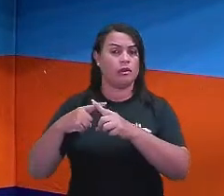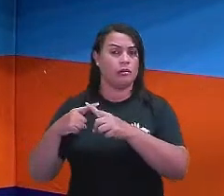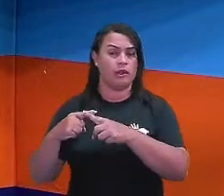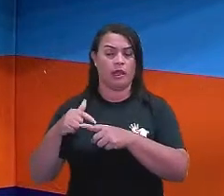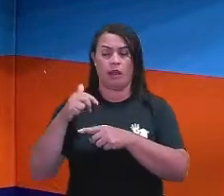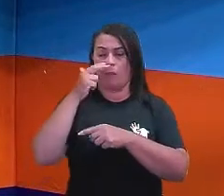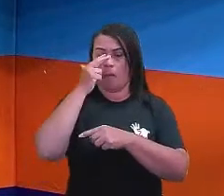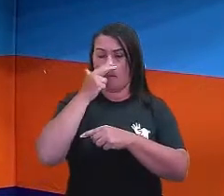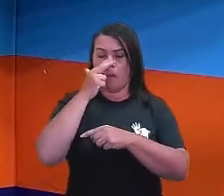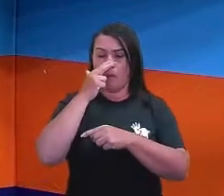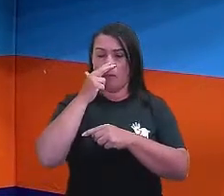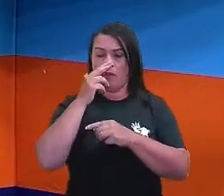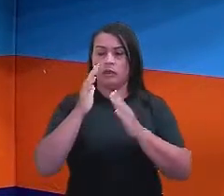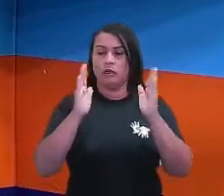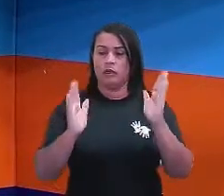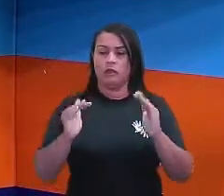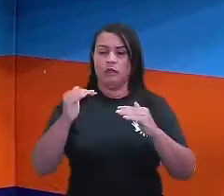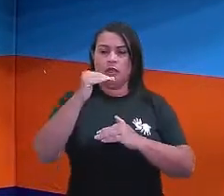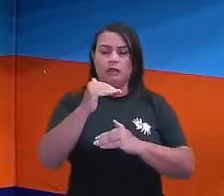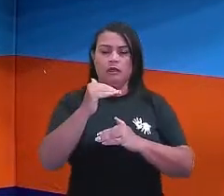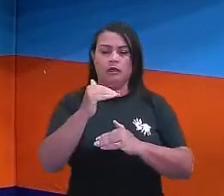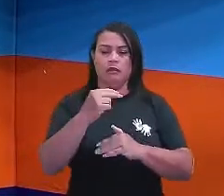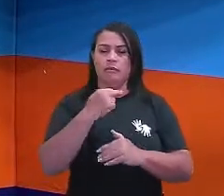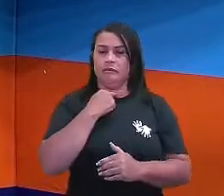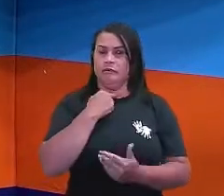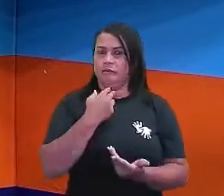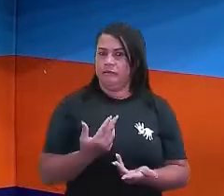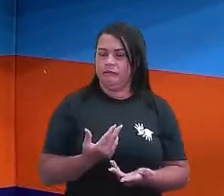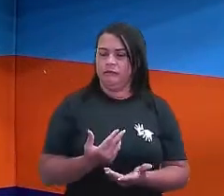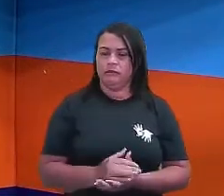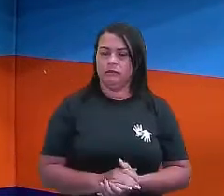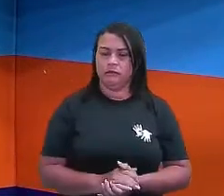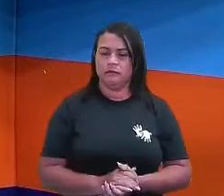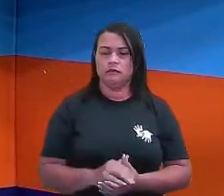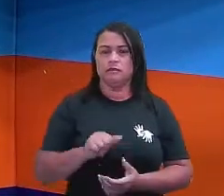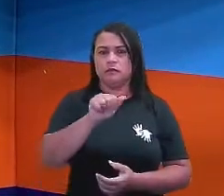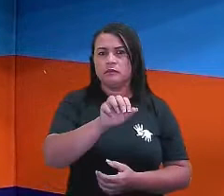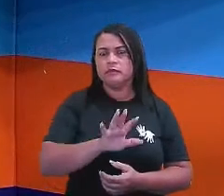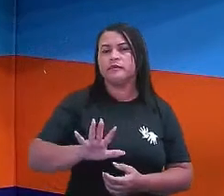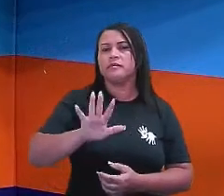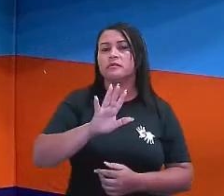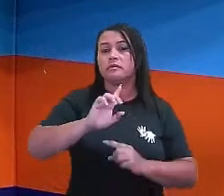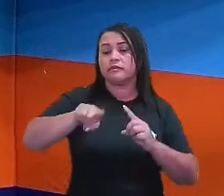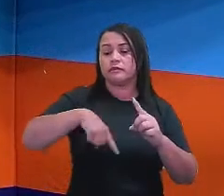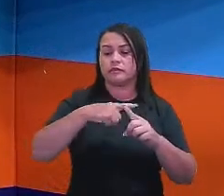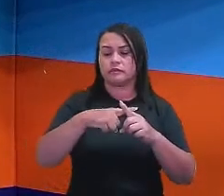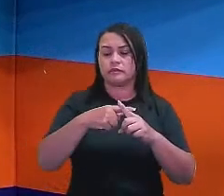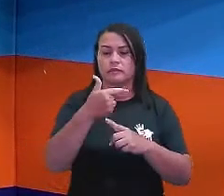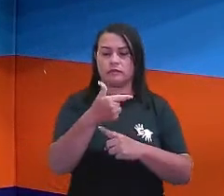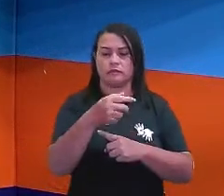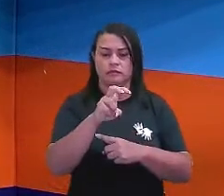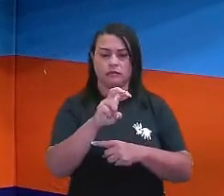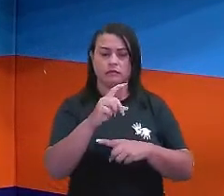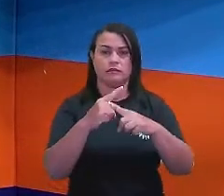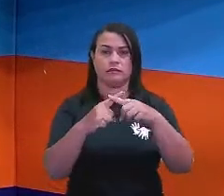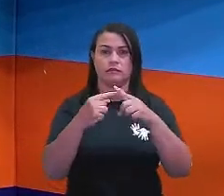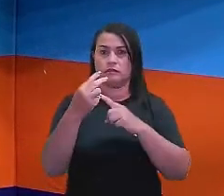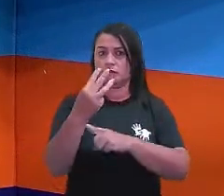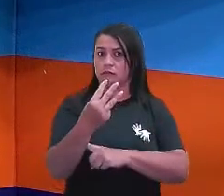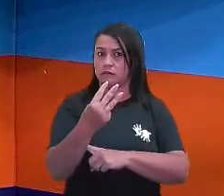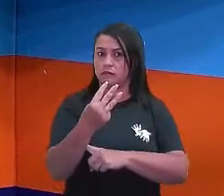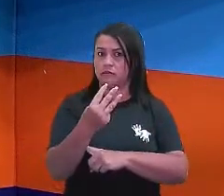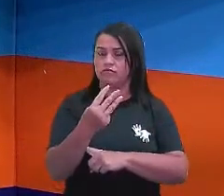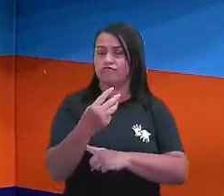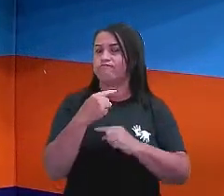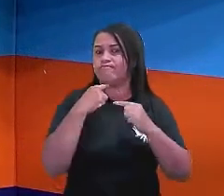mesmo fator em que o lado do quadrado foi multiplicado. Então, a área, se eu for multiplicar lá 25 vezes 3, não